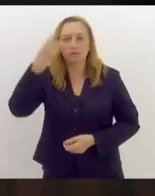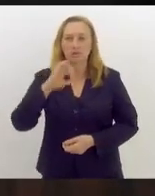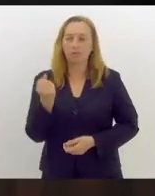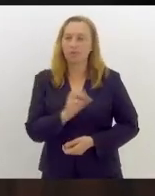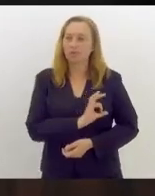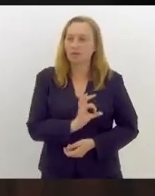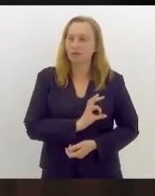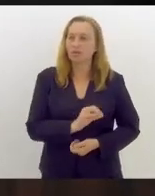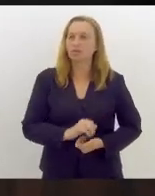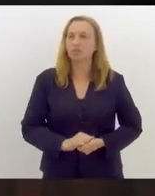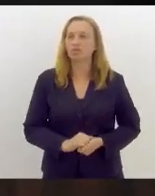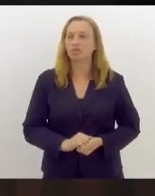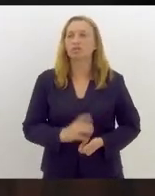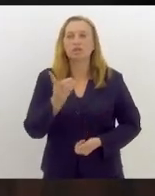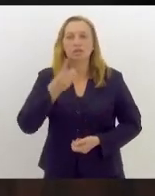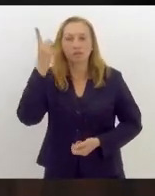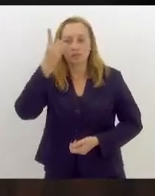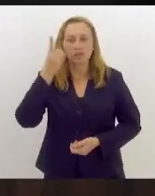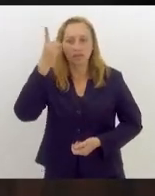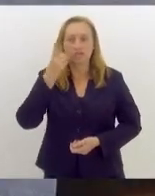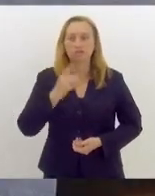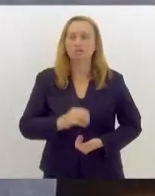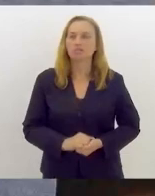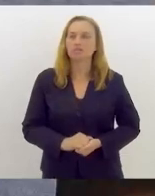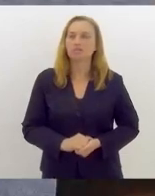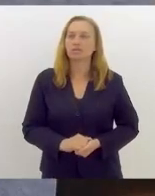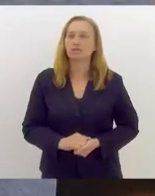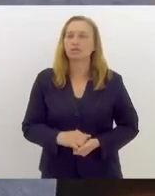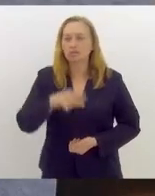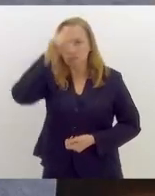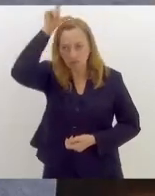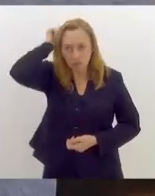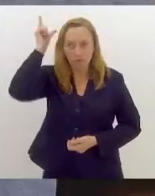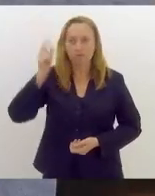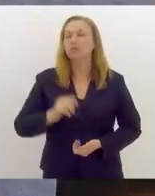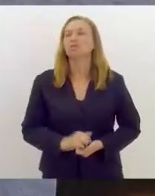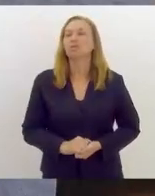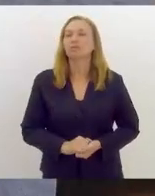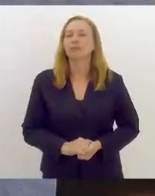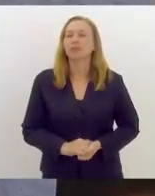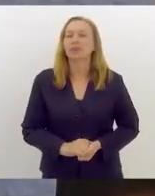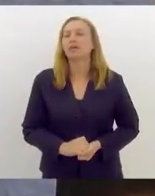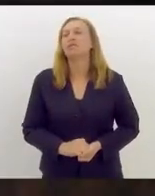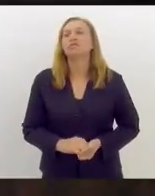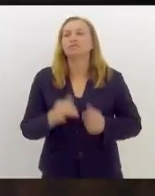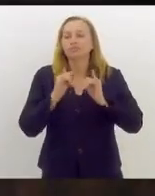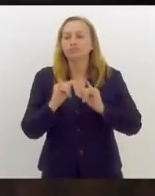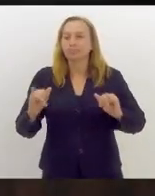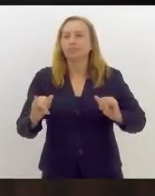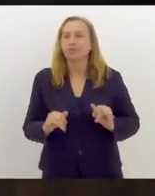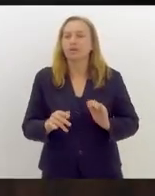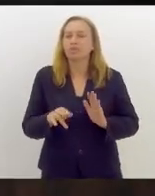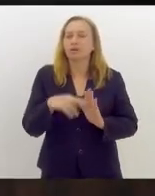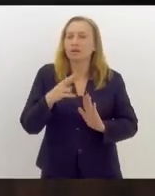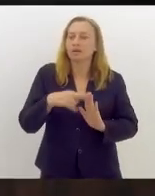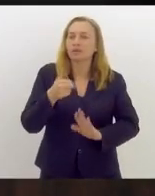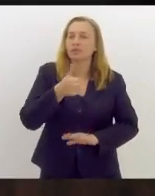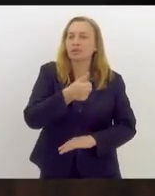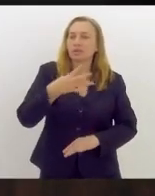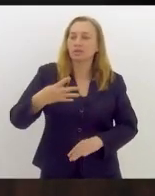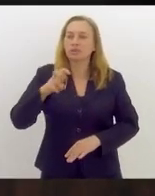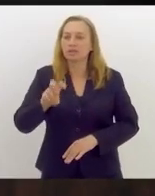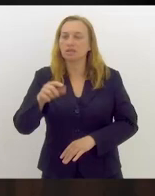Marta Rocha do deputado Luiz Paulo anuncia o projeto de resolução número